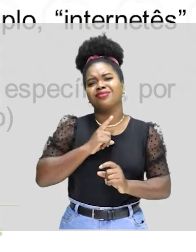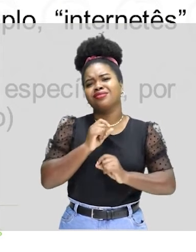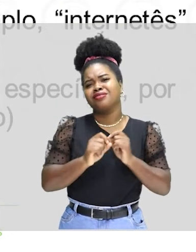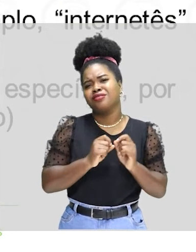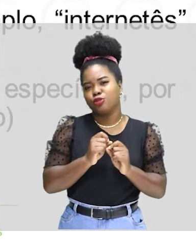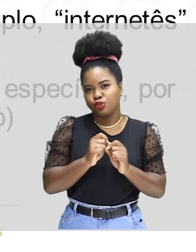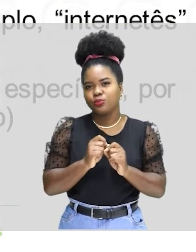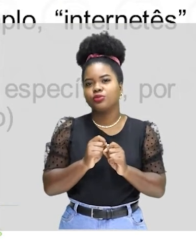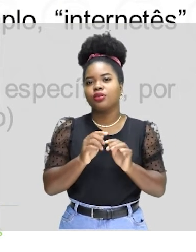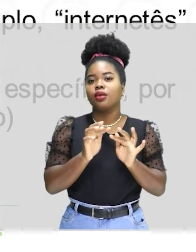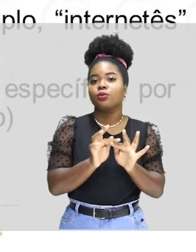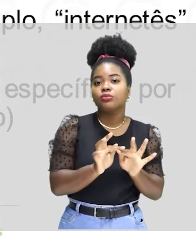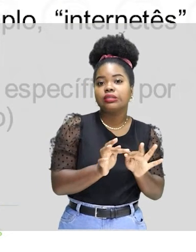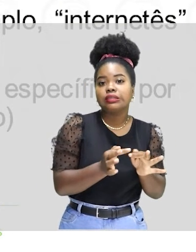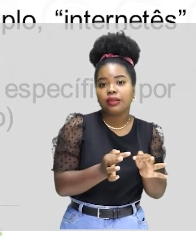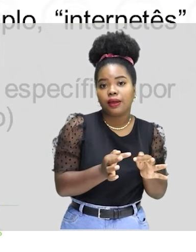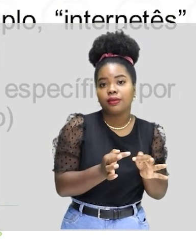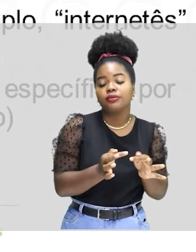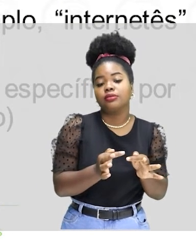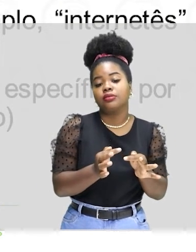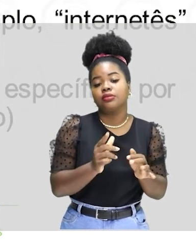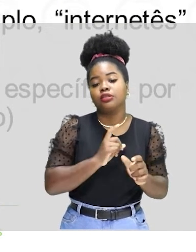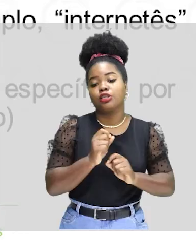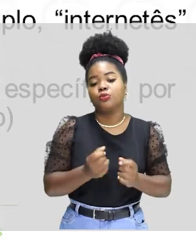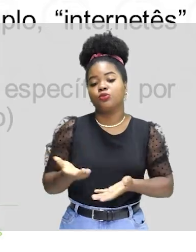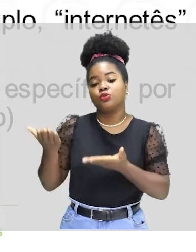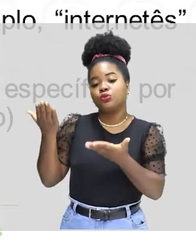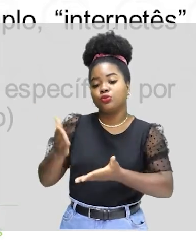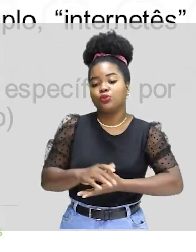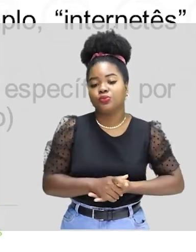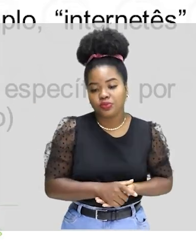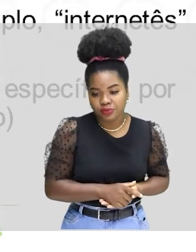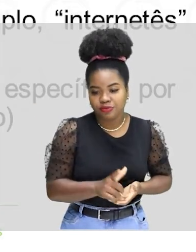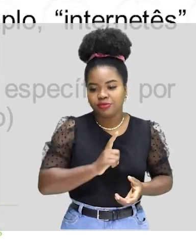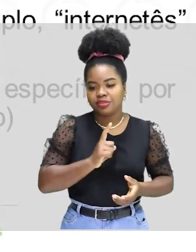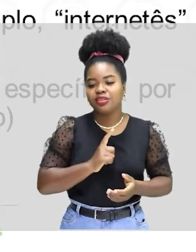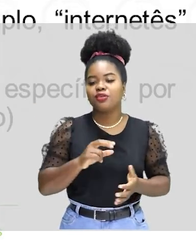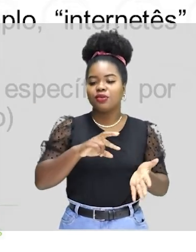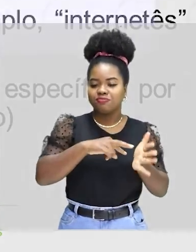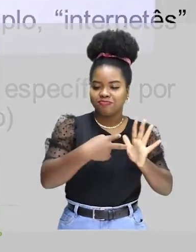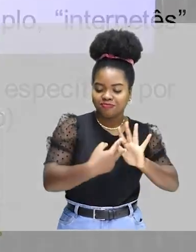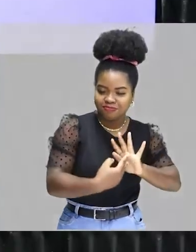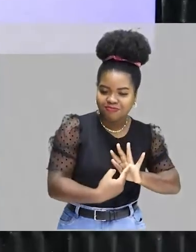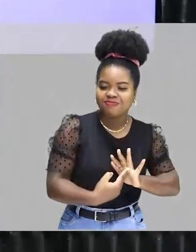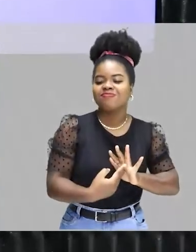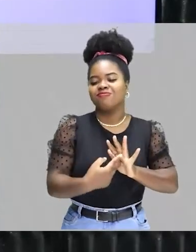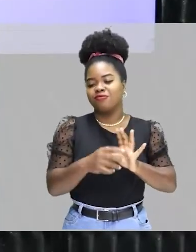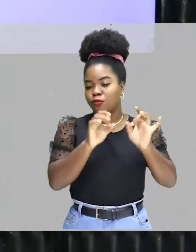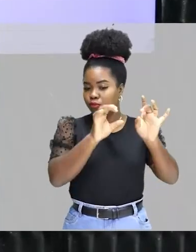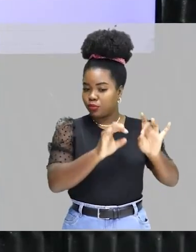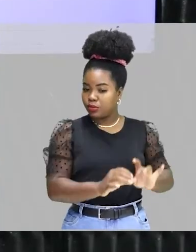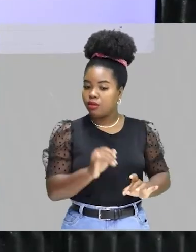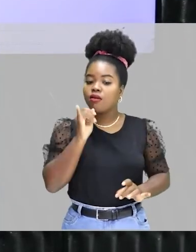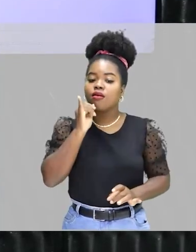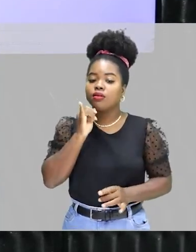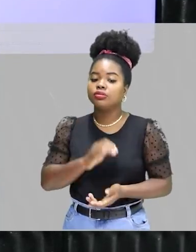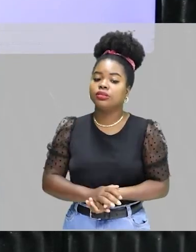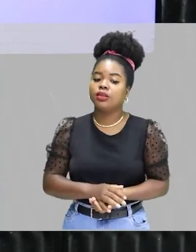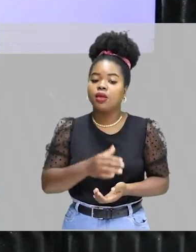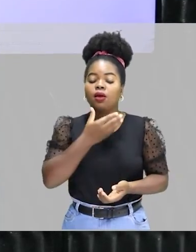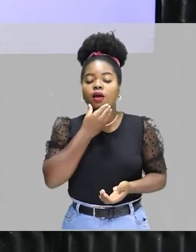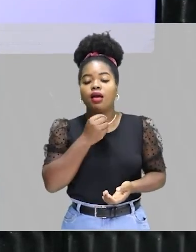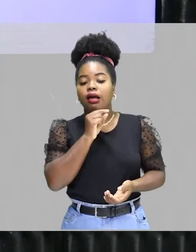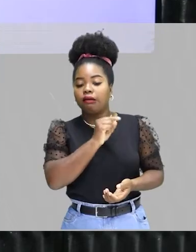neologismo sintático, que diz assim, ó, construção sintática que adquire significado específico. Por exemplo, ele me deu um